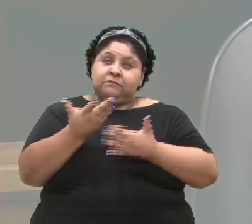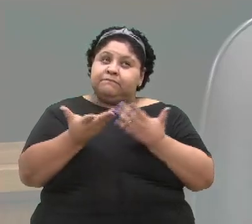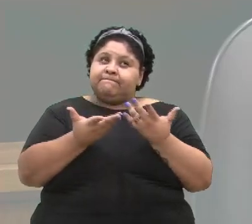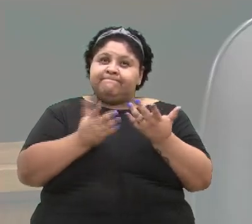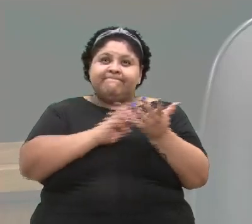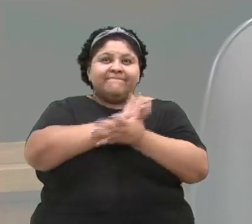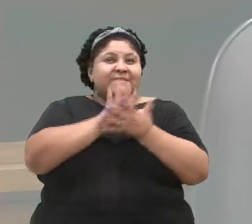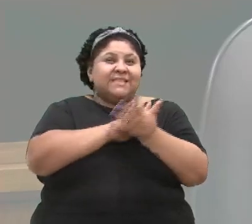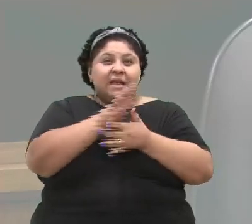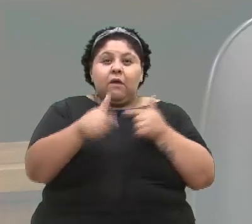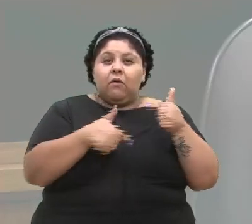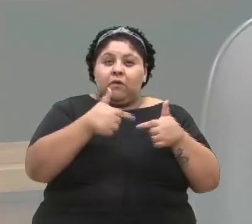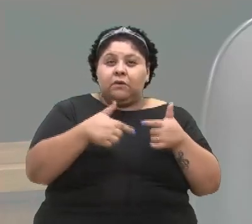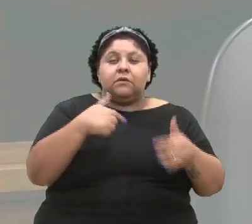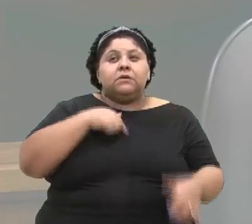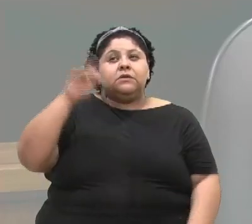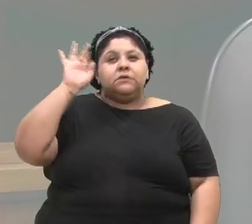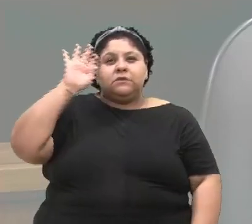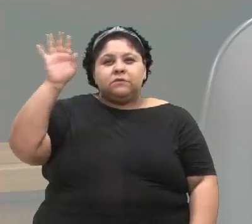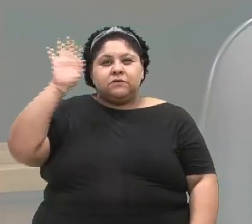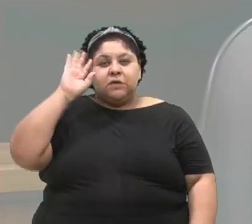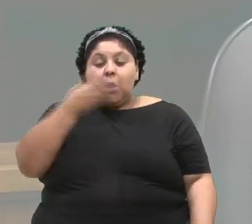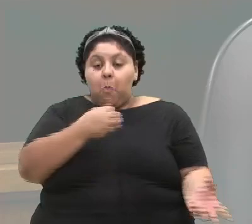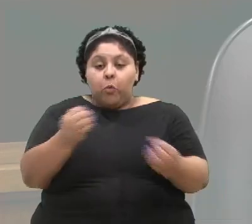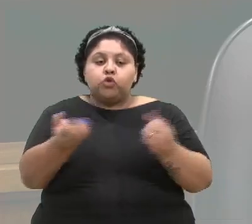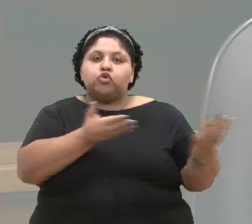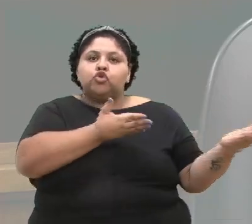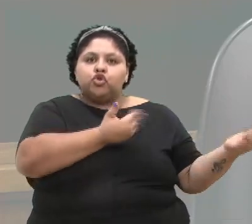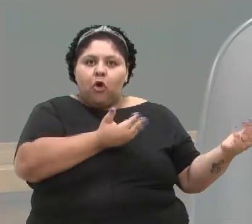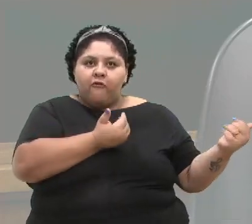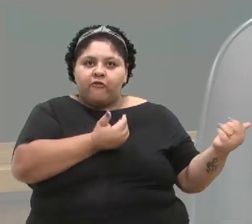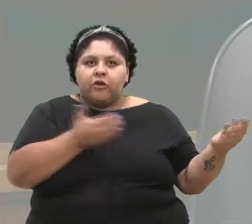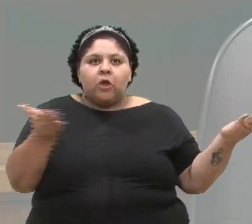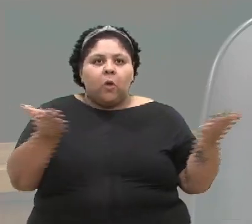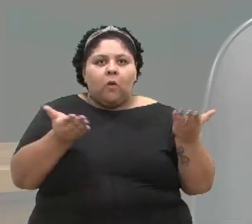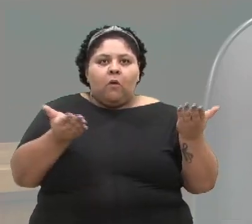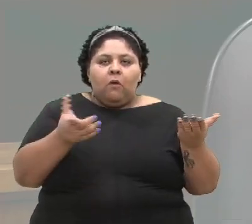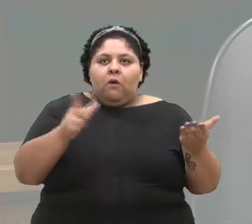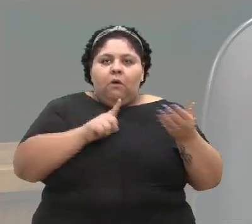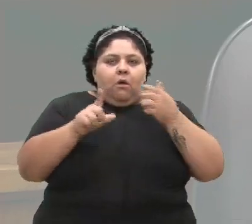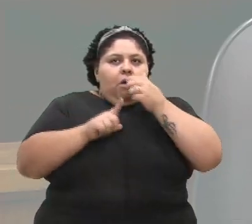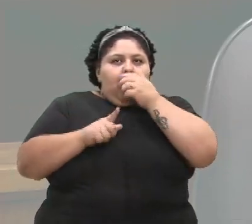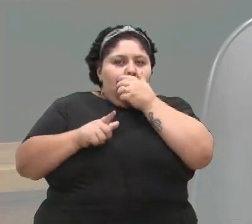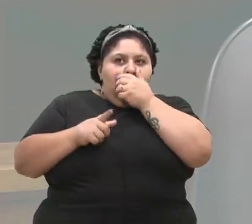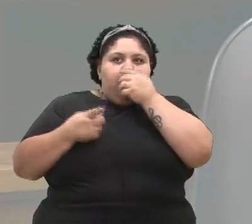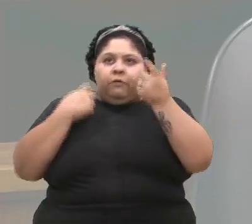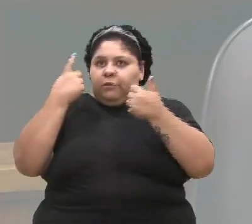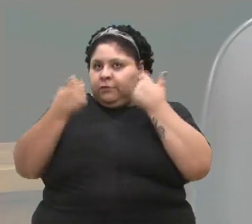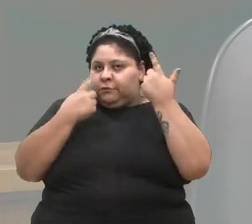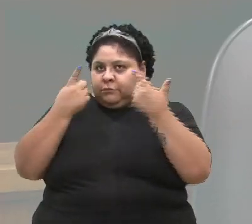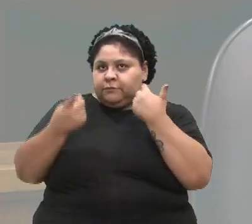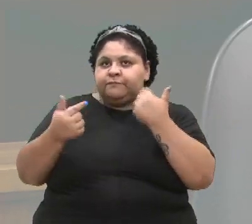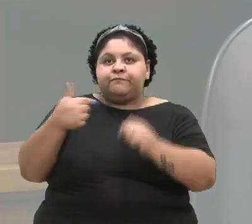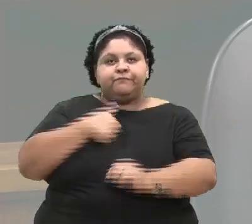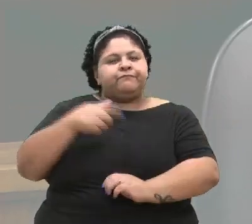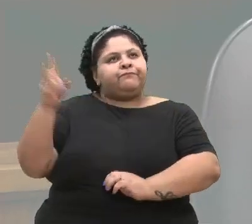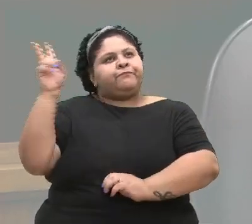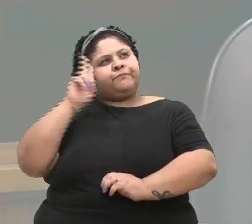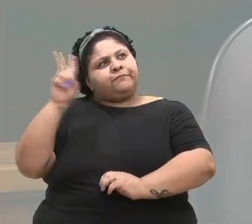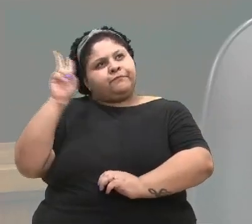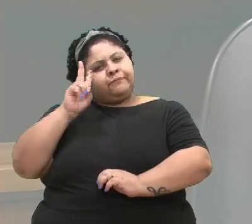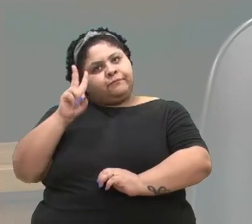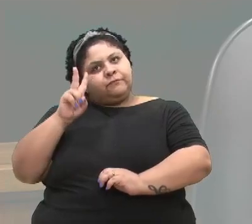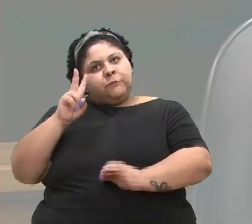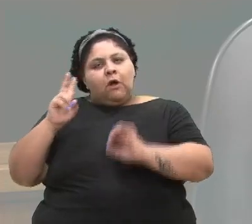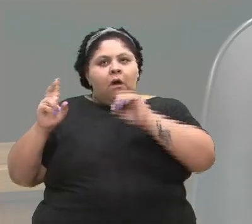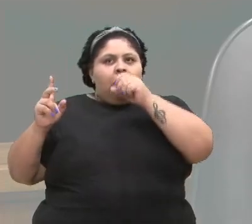nenhum trabalho. Eu imagino que tenha muitos jovens que hoje talvez não tenham essa preocupação, porque eu lembro de mim que vou